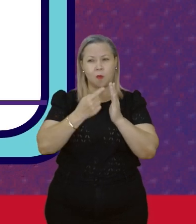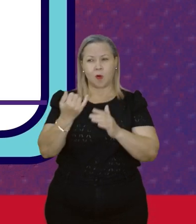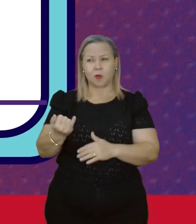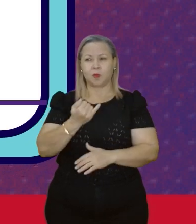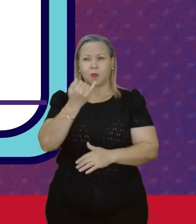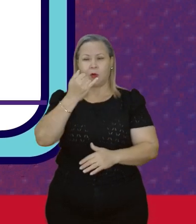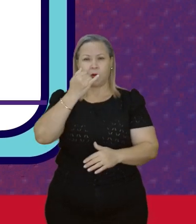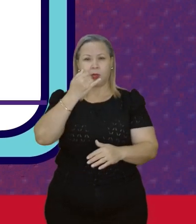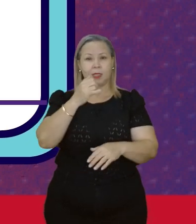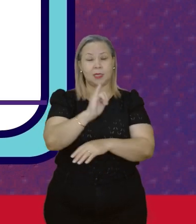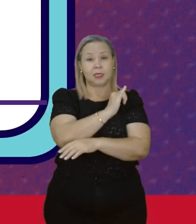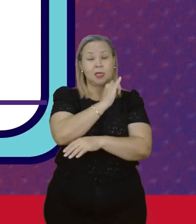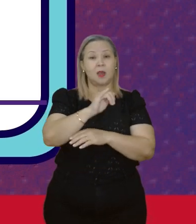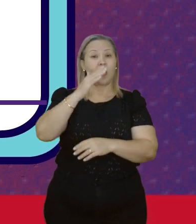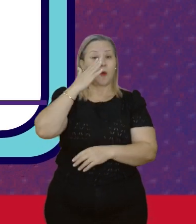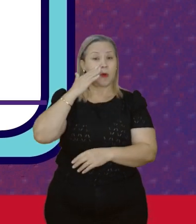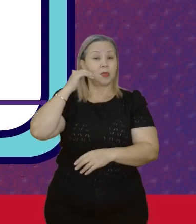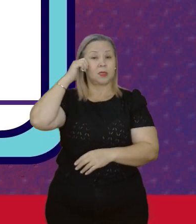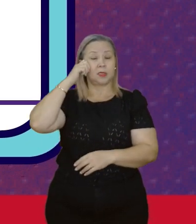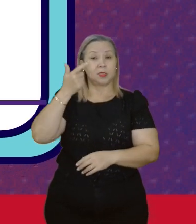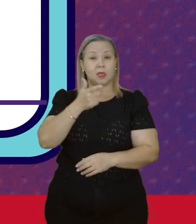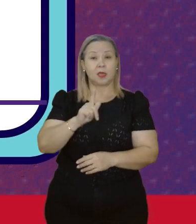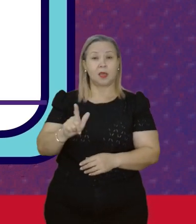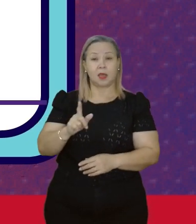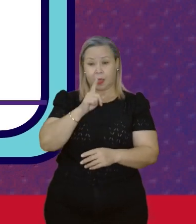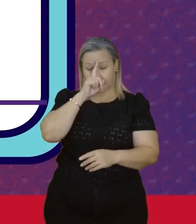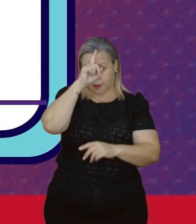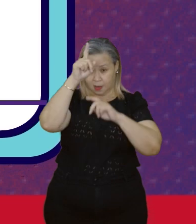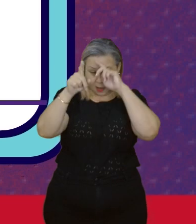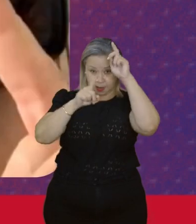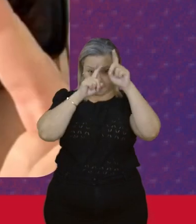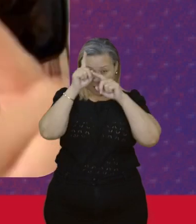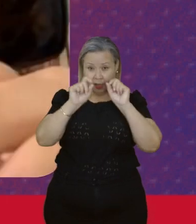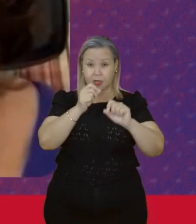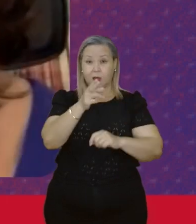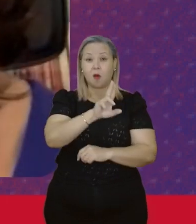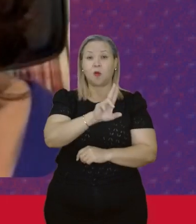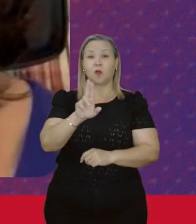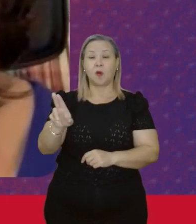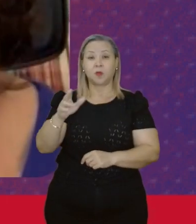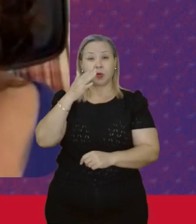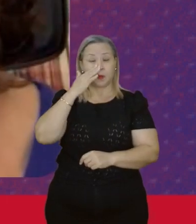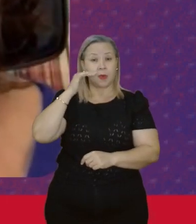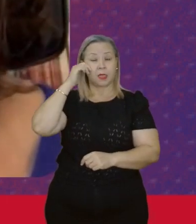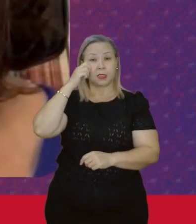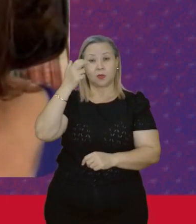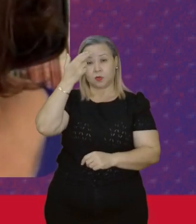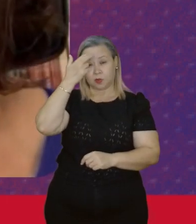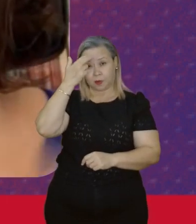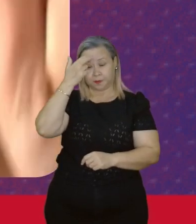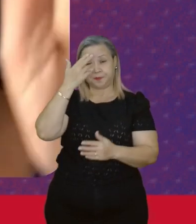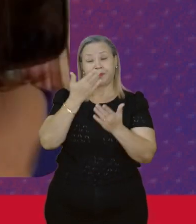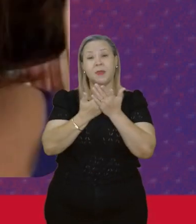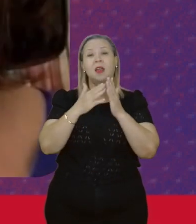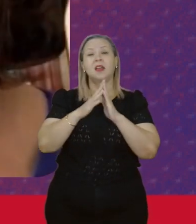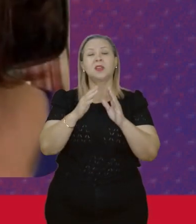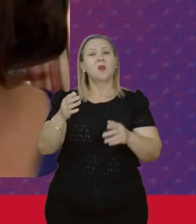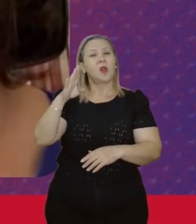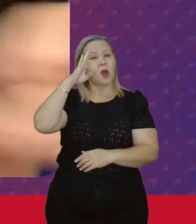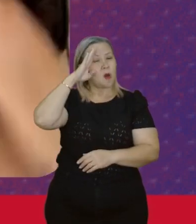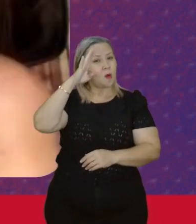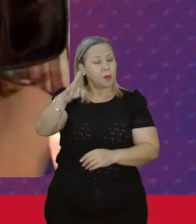marxista reinventada que dá pelo nome de marxismo cultural. Então, eles dizem que a escola é o